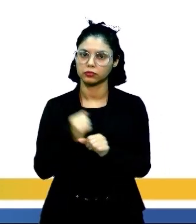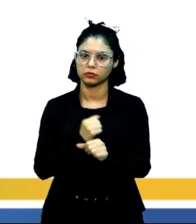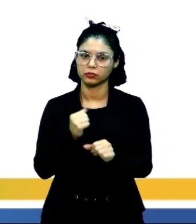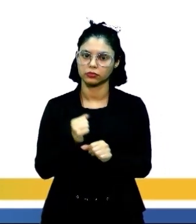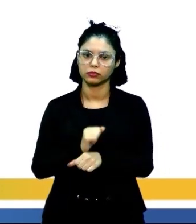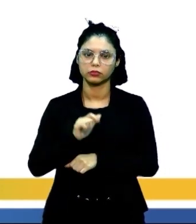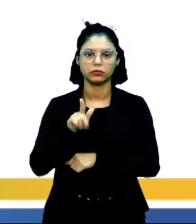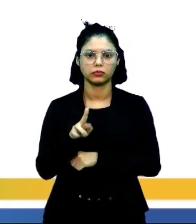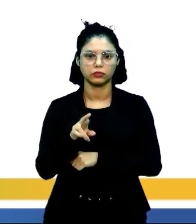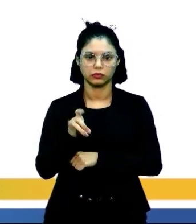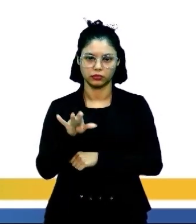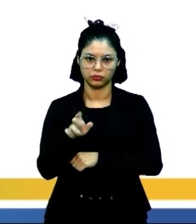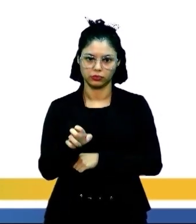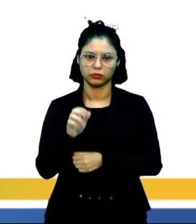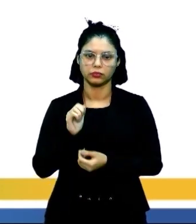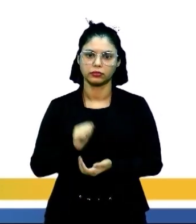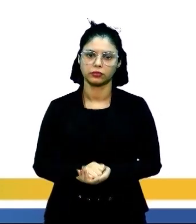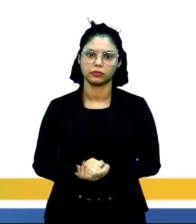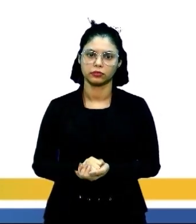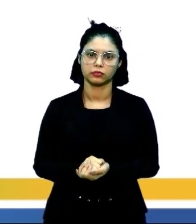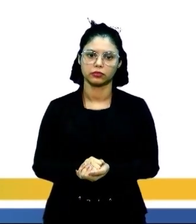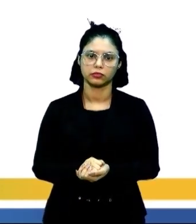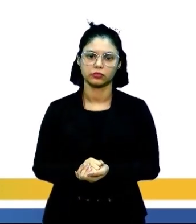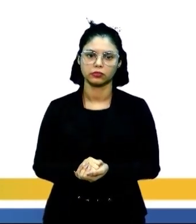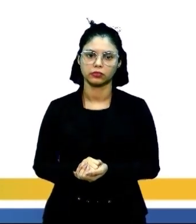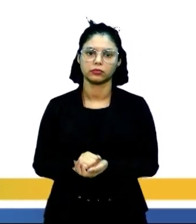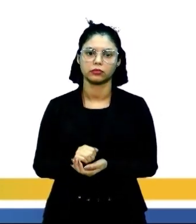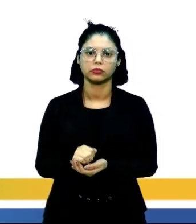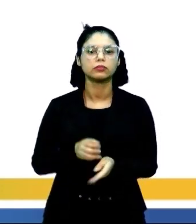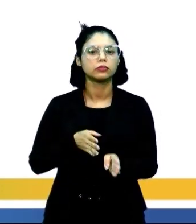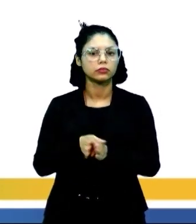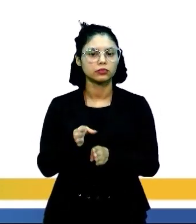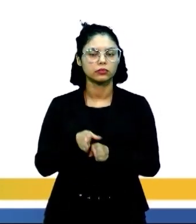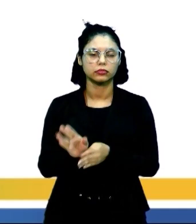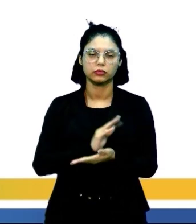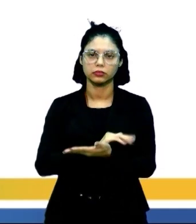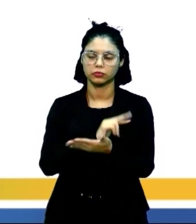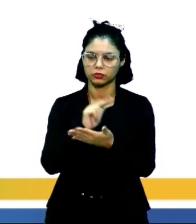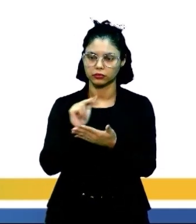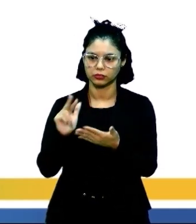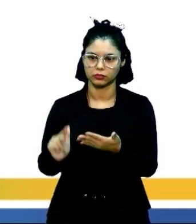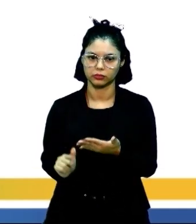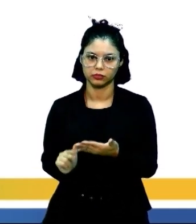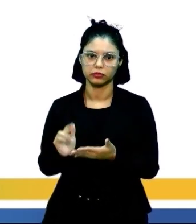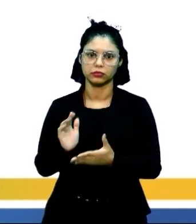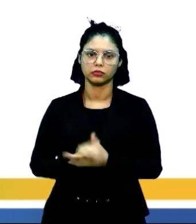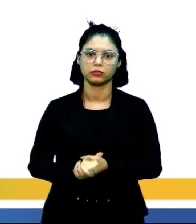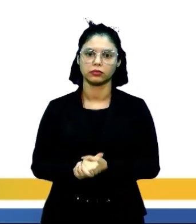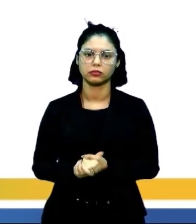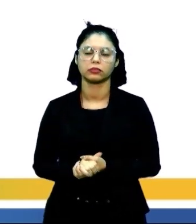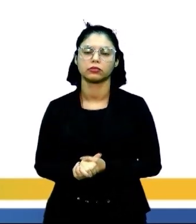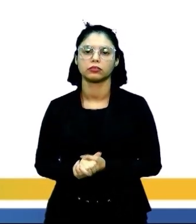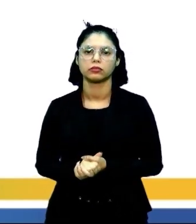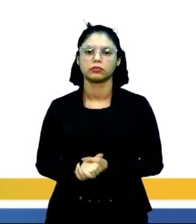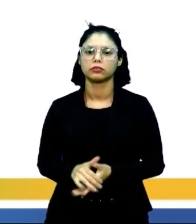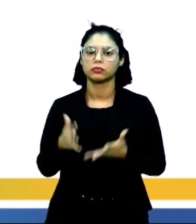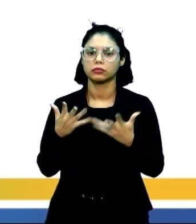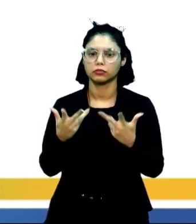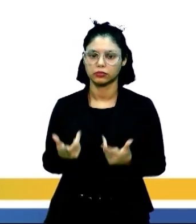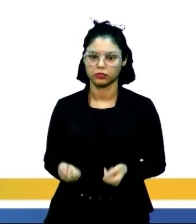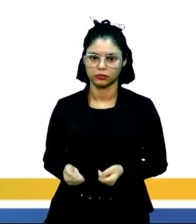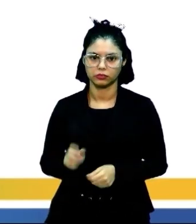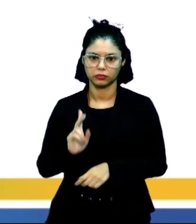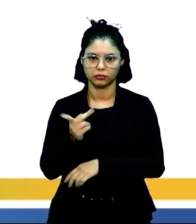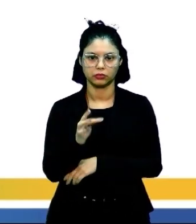A, construção de alteridades, letra B, consolidação da diversidade, letra